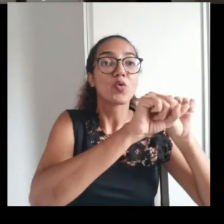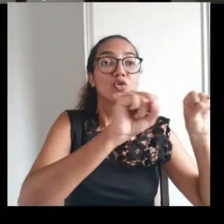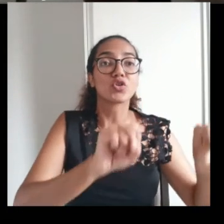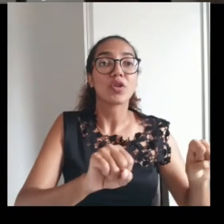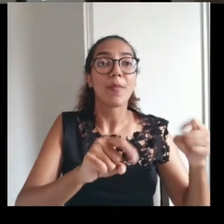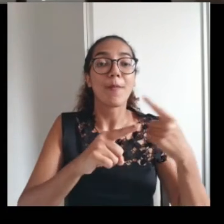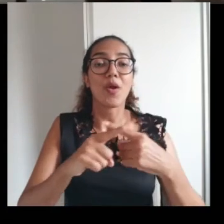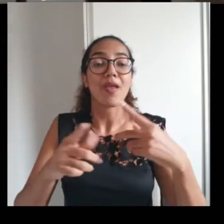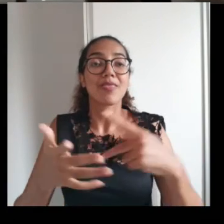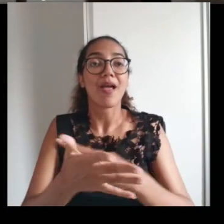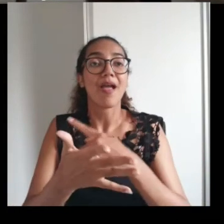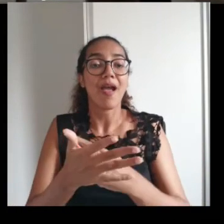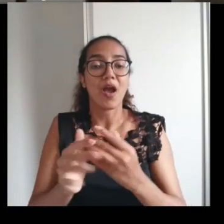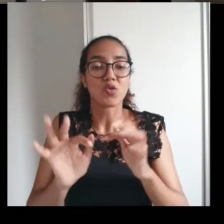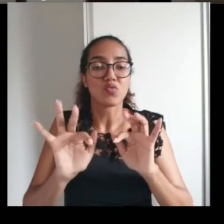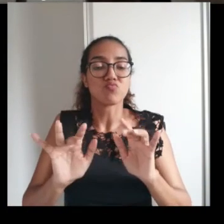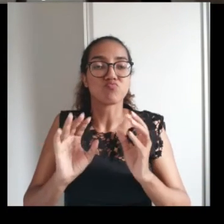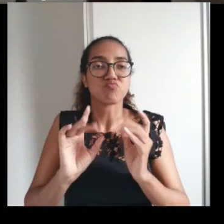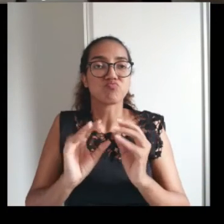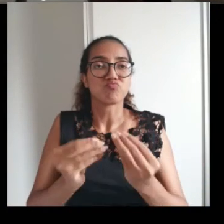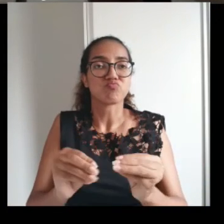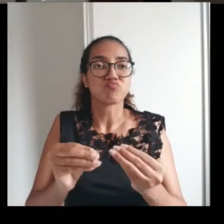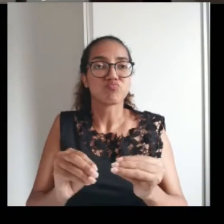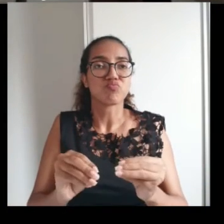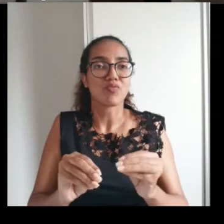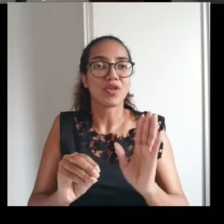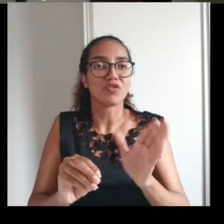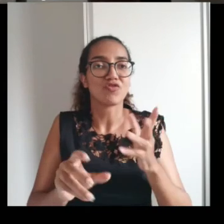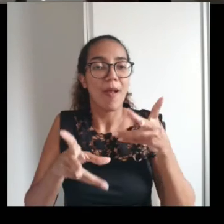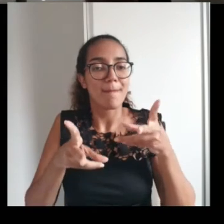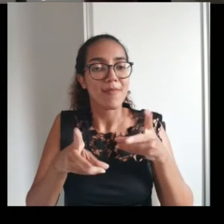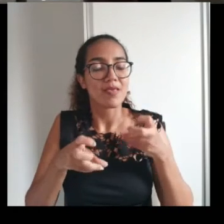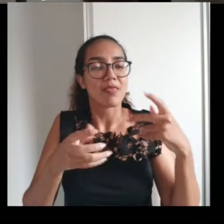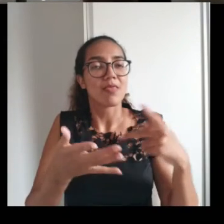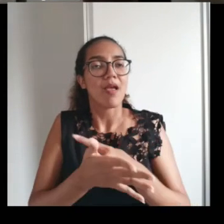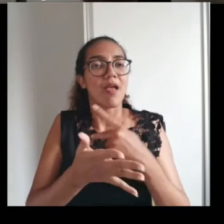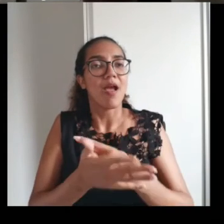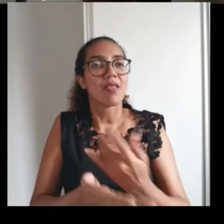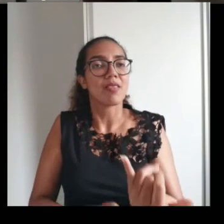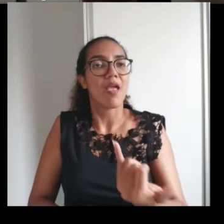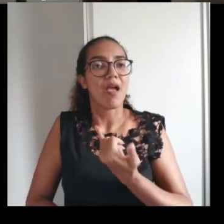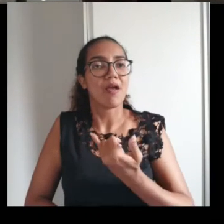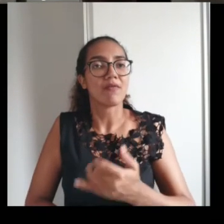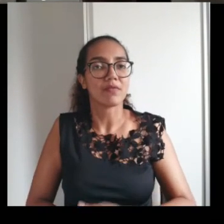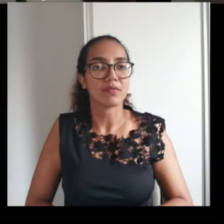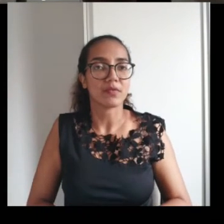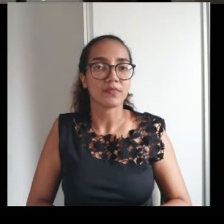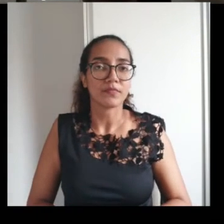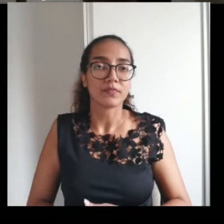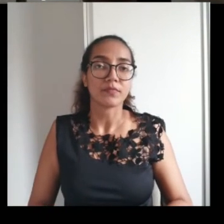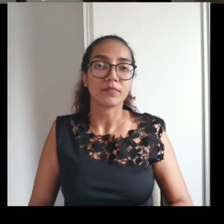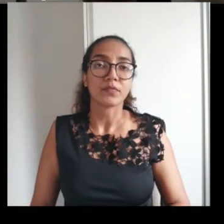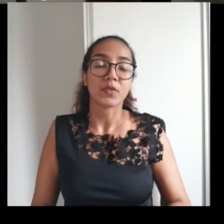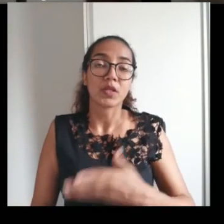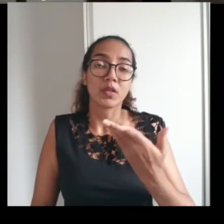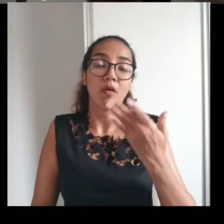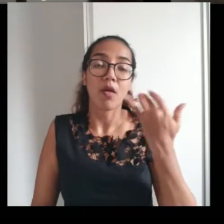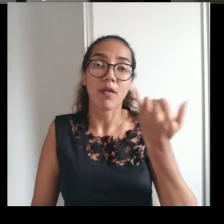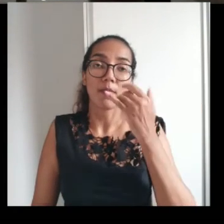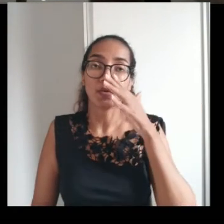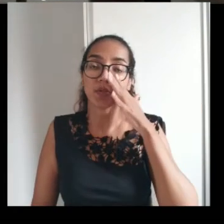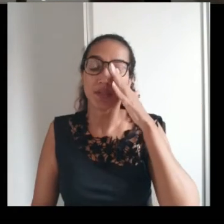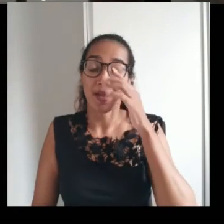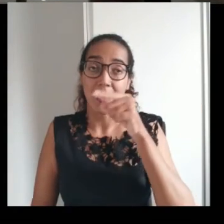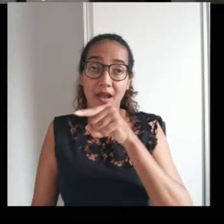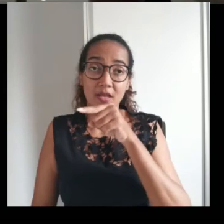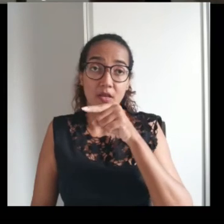prática, no caso de validação de dados, você replicar aqui e aqui, tá certo? Aqui porque você garante, né? De repente, alguém cria uma